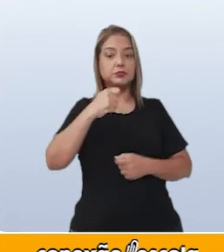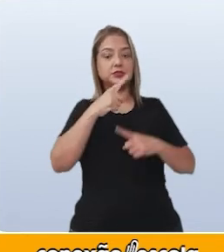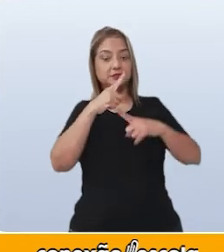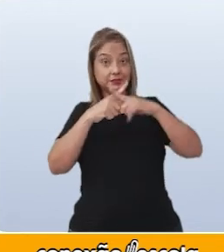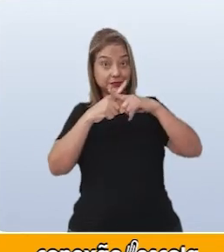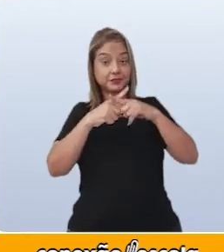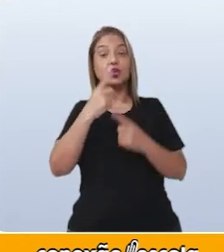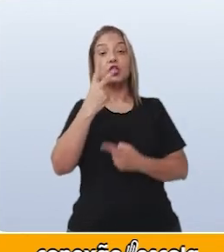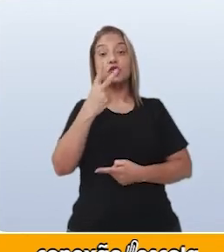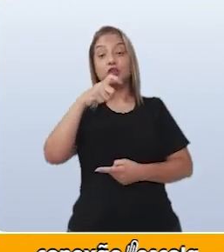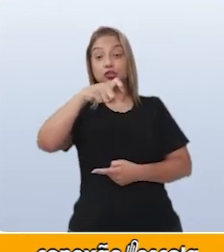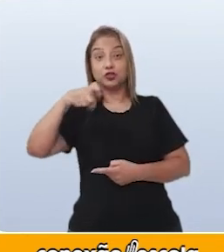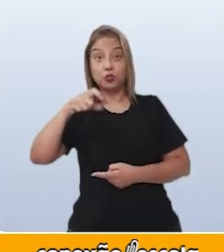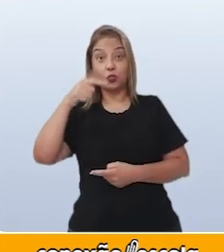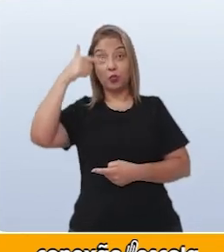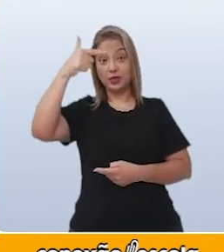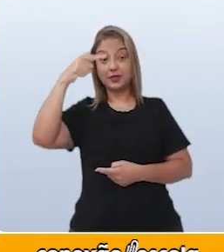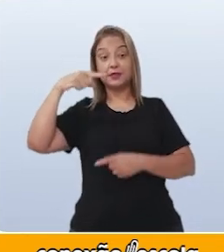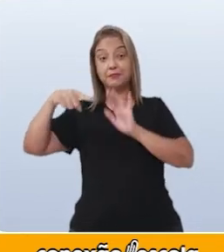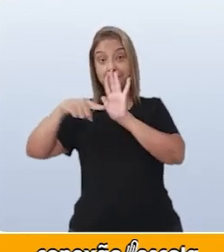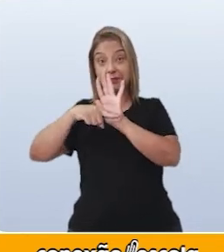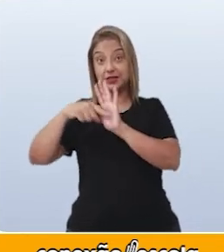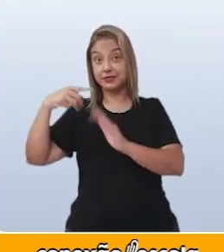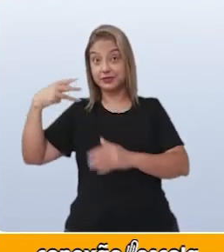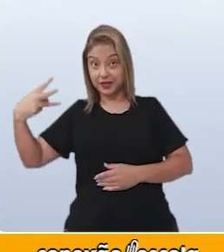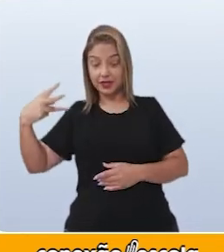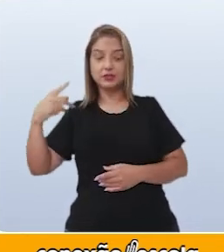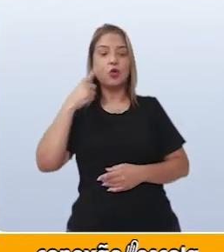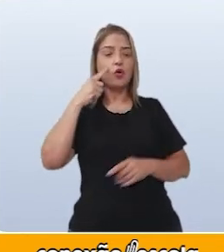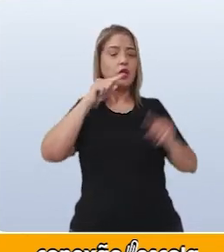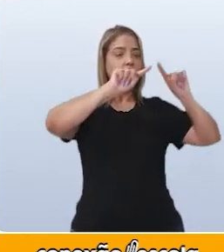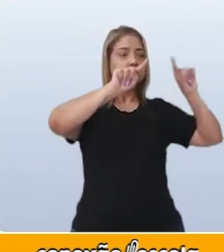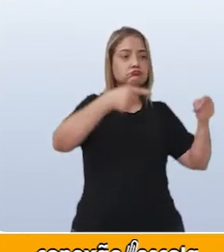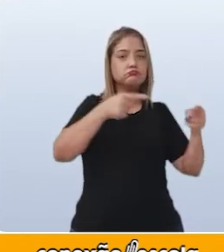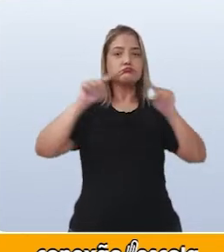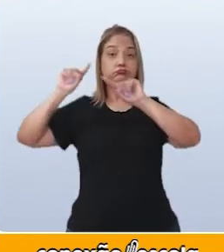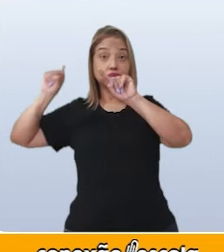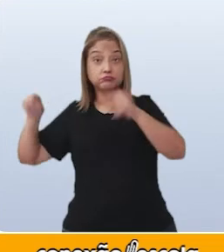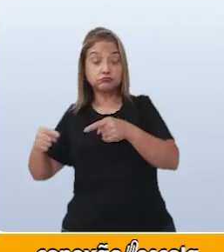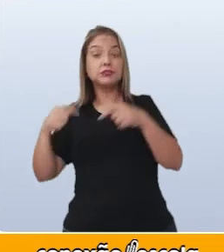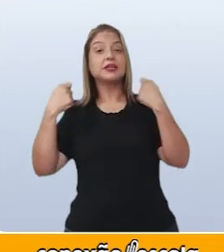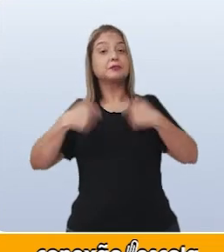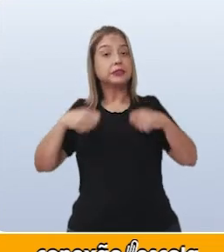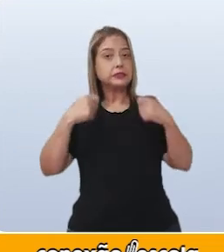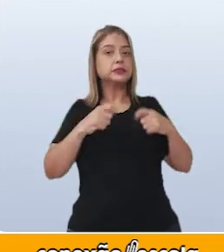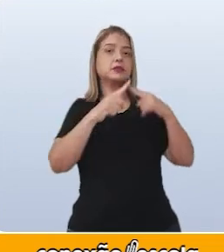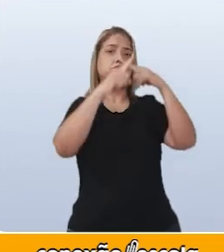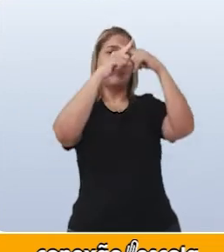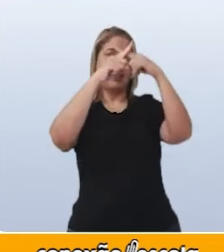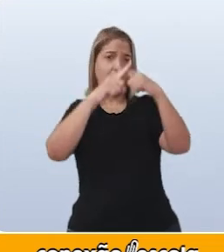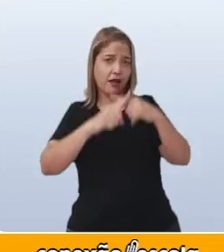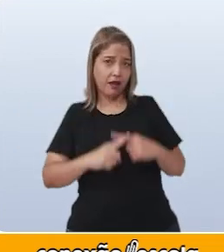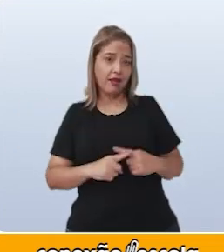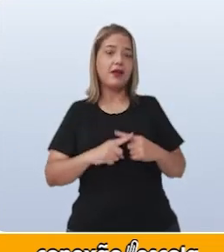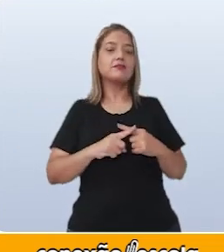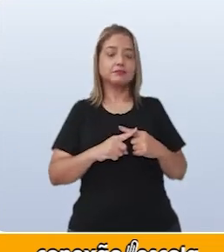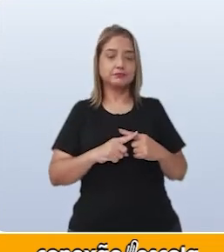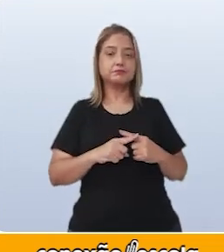quadrado menos 3. Então, todos os termos aqui entre parênteses têm que multiplicar por todos os termos